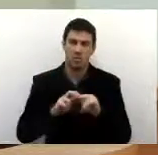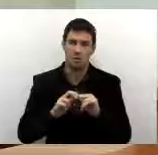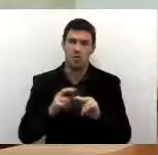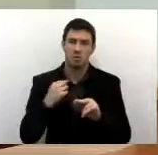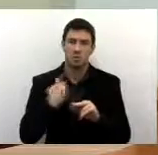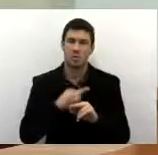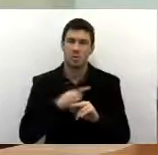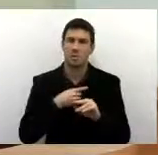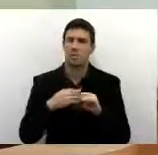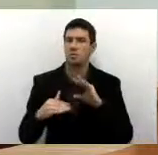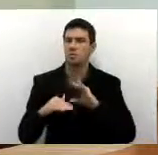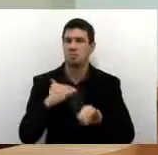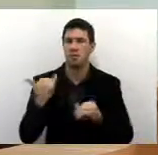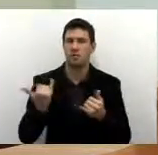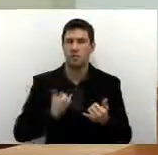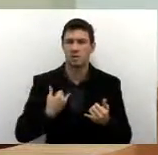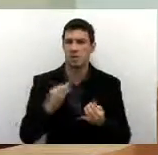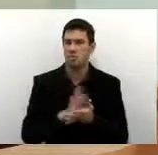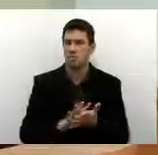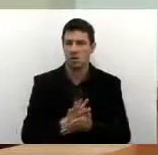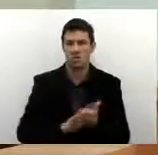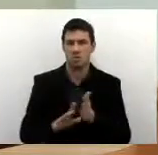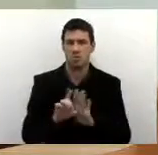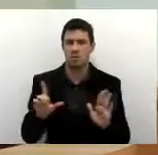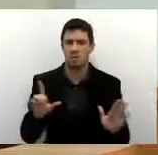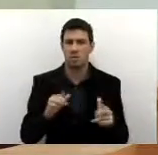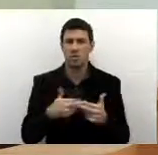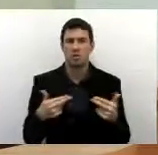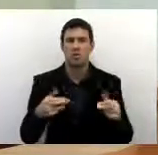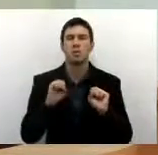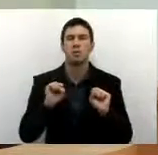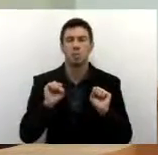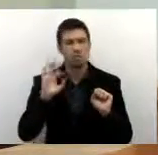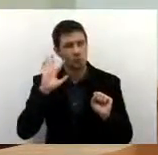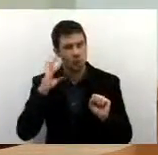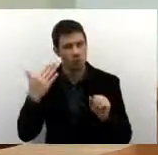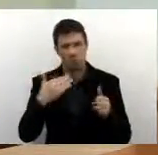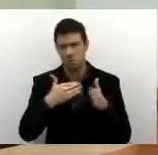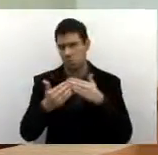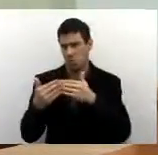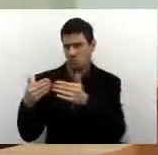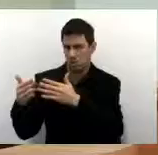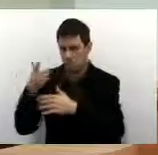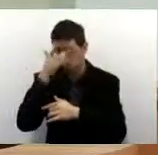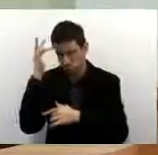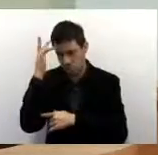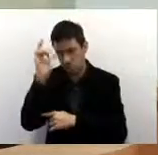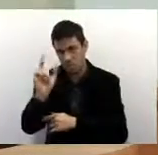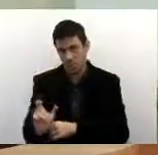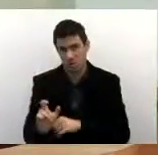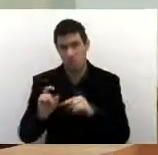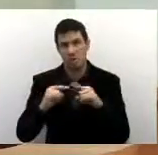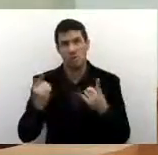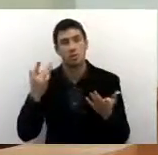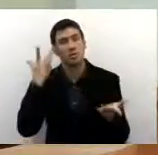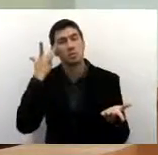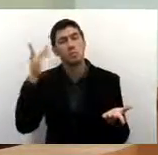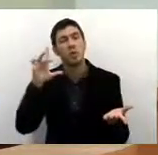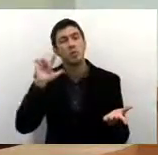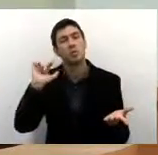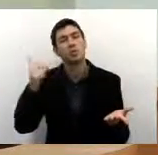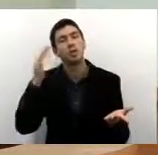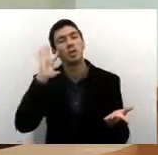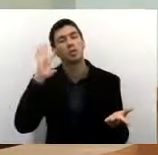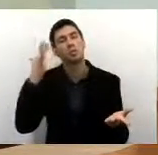notificados previamente. Coisas podem acontecer com qualquer um, todos aqui somos seres humanos. Nós não sabemos o que vai acontecer no próximo